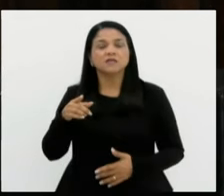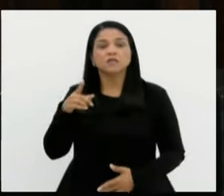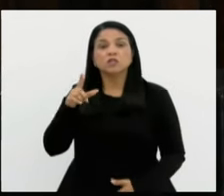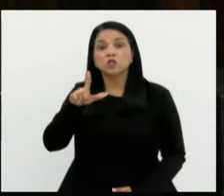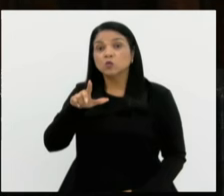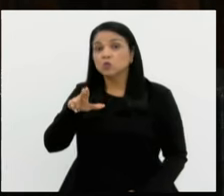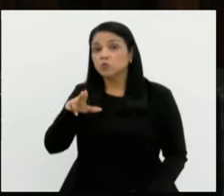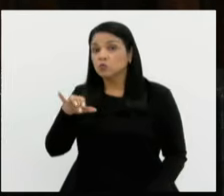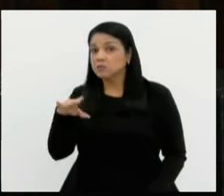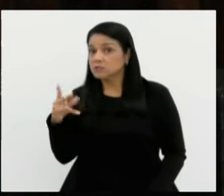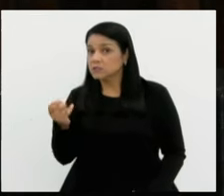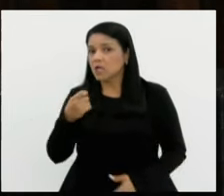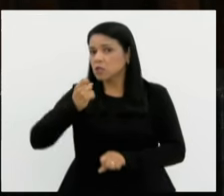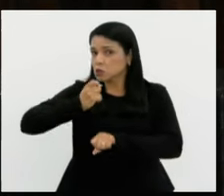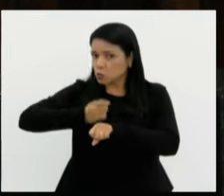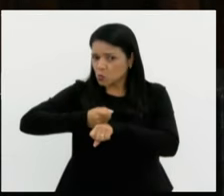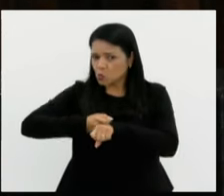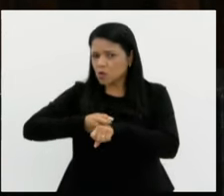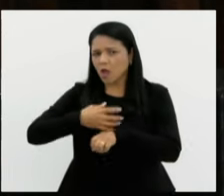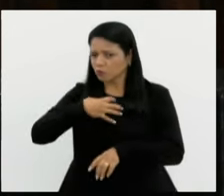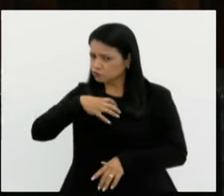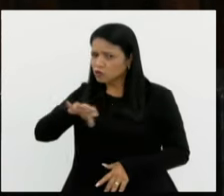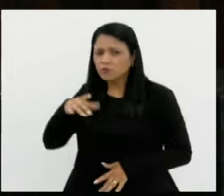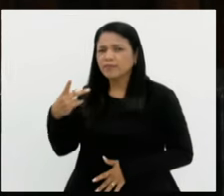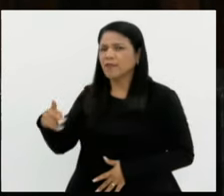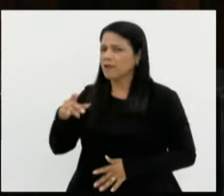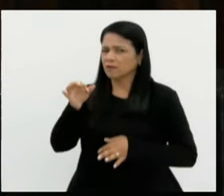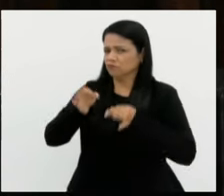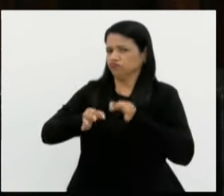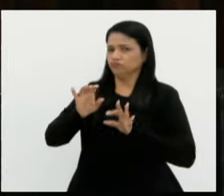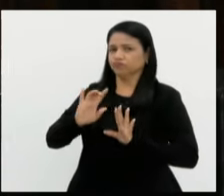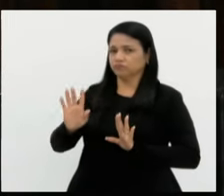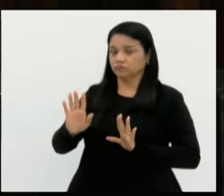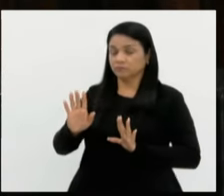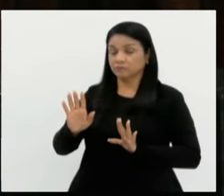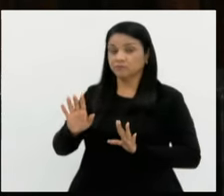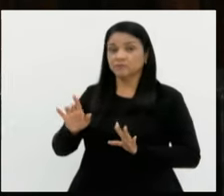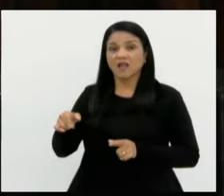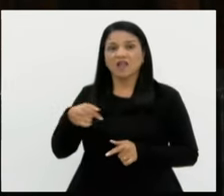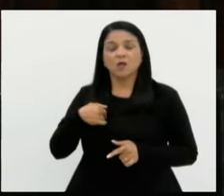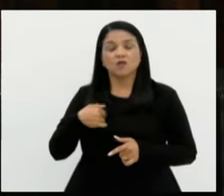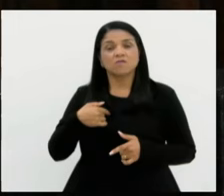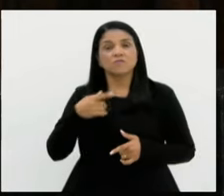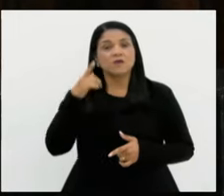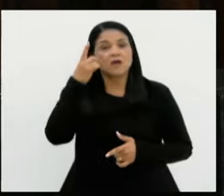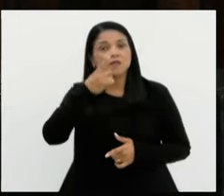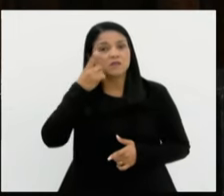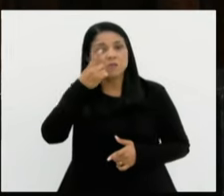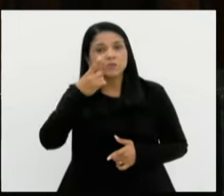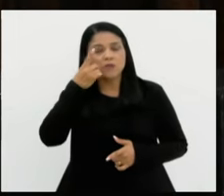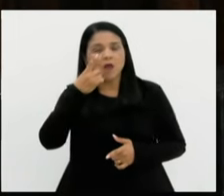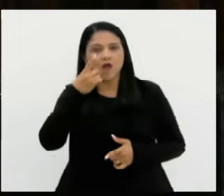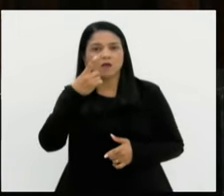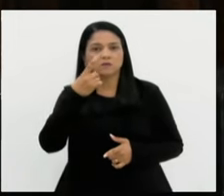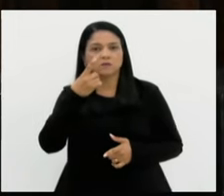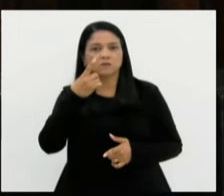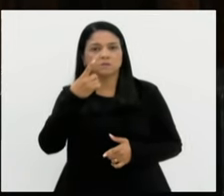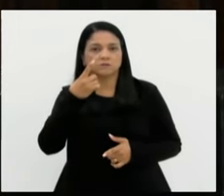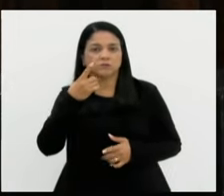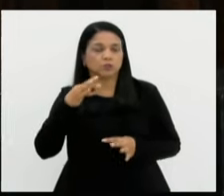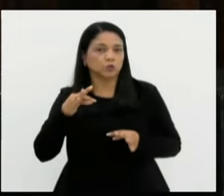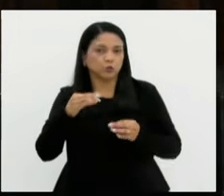não estou julgando não, é o jeito dela. Portanto, não é uma deputada super popular dentre os pares e que todos